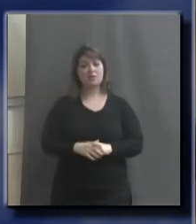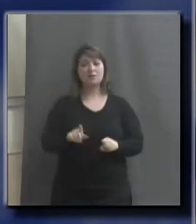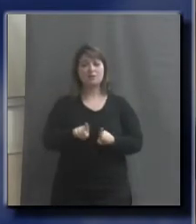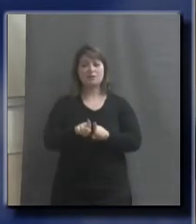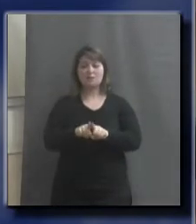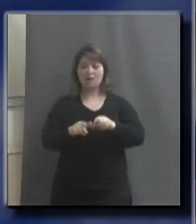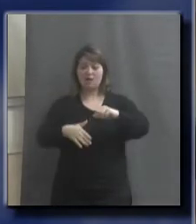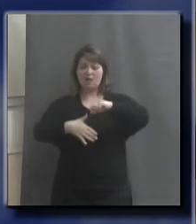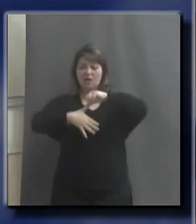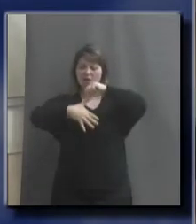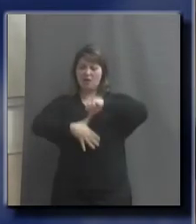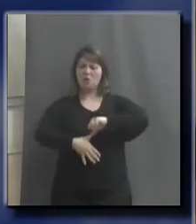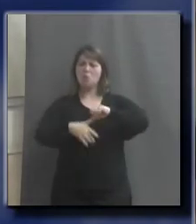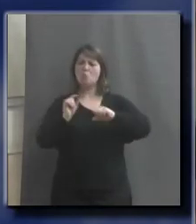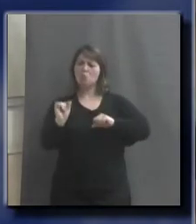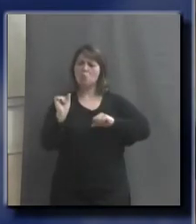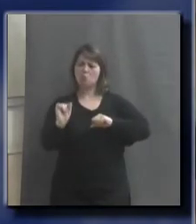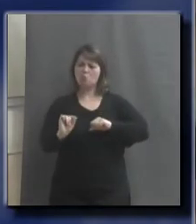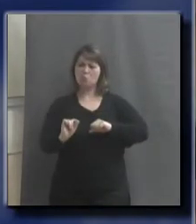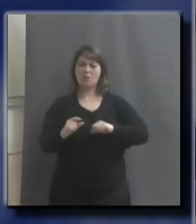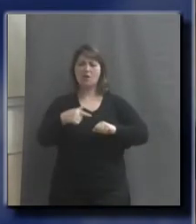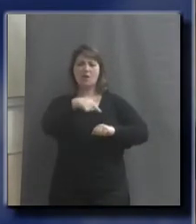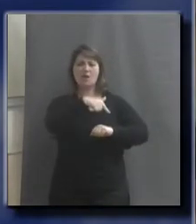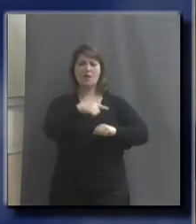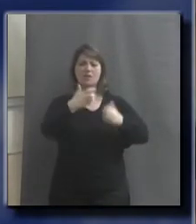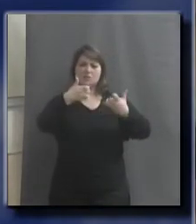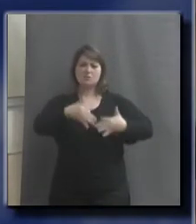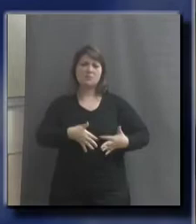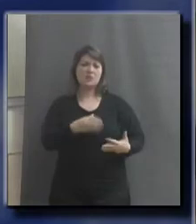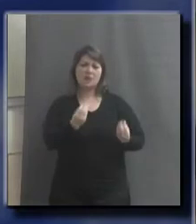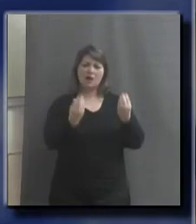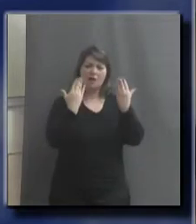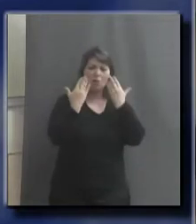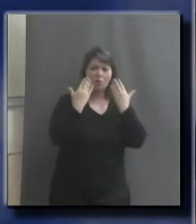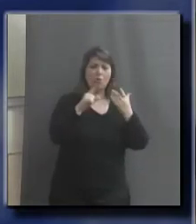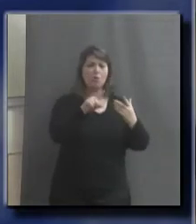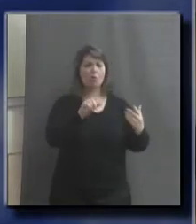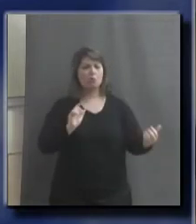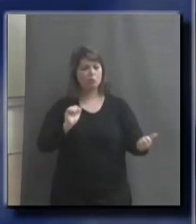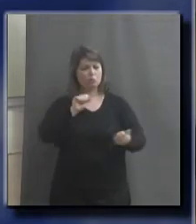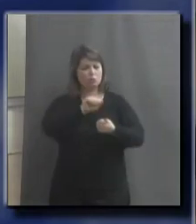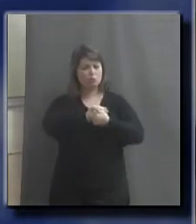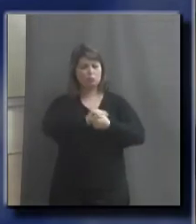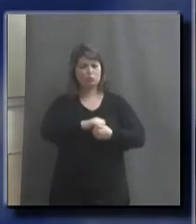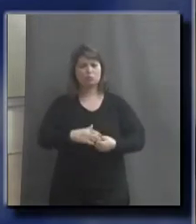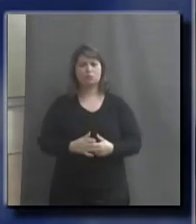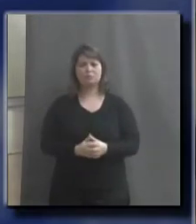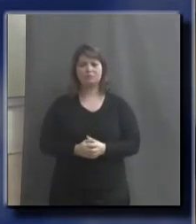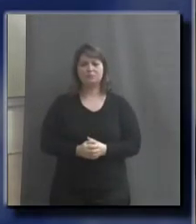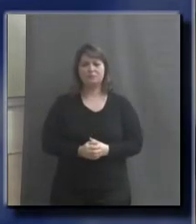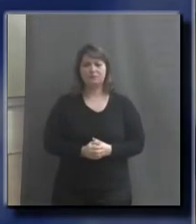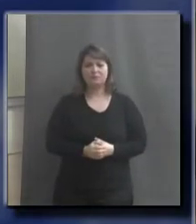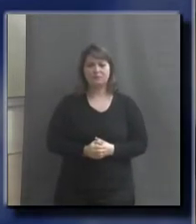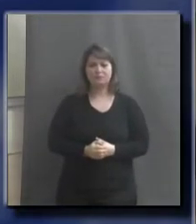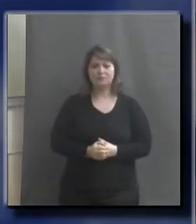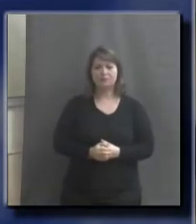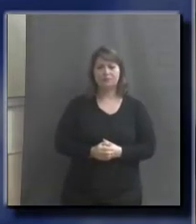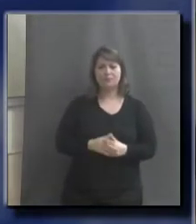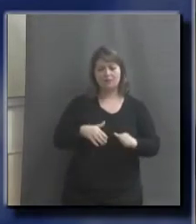psicologia latino-americana, a pauta da ULAPSE, por exemplo, que é, né, quem congrega as entidades da